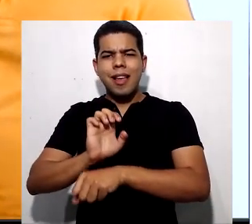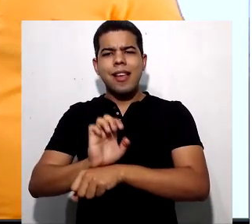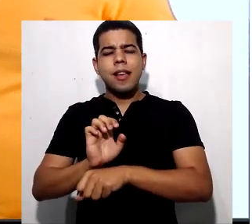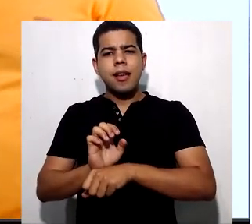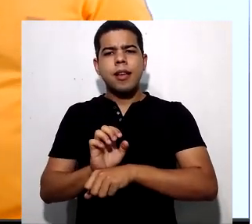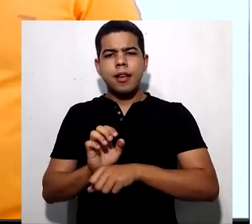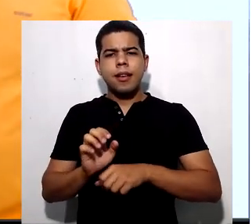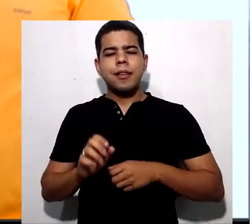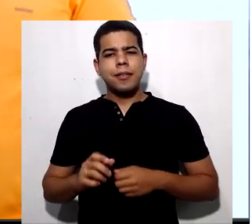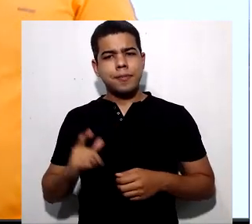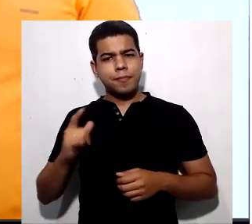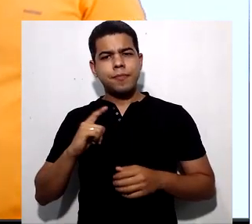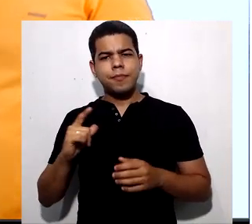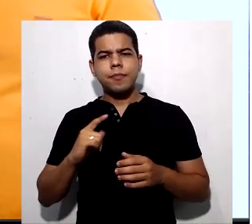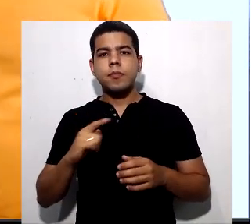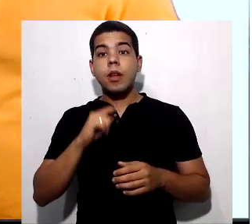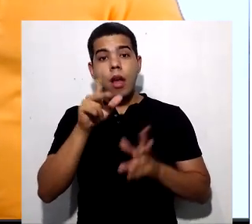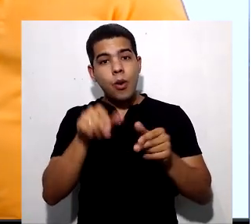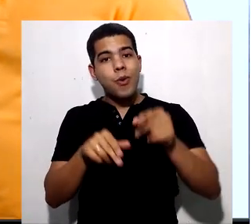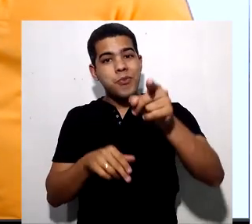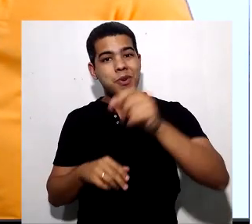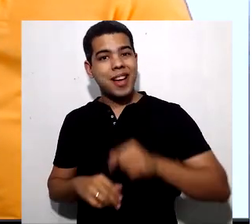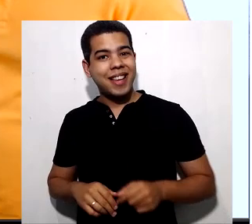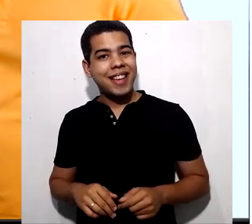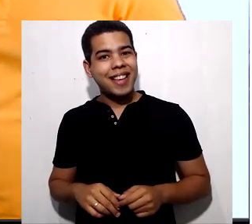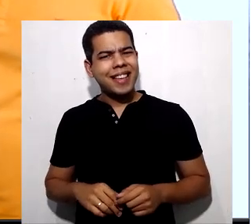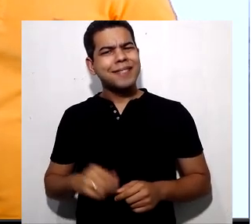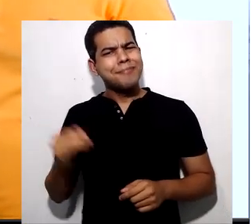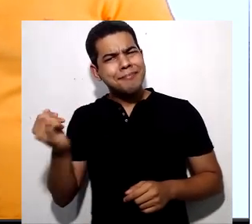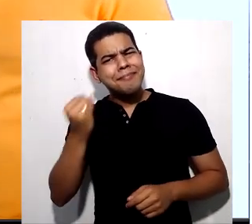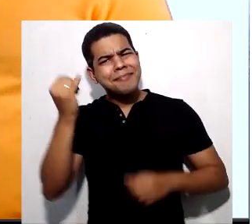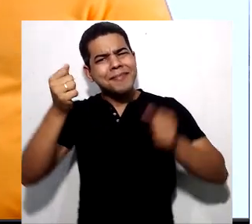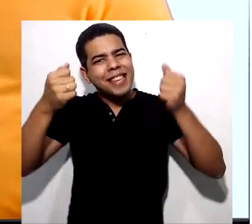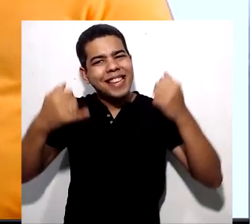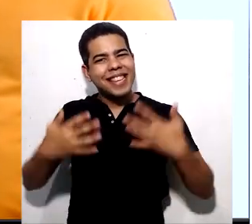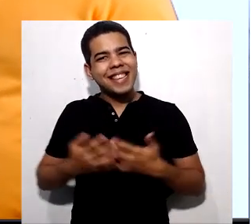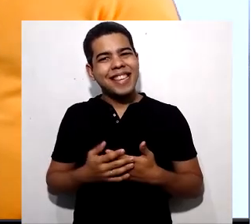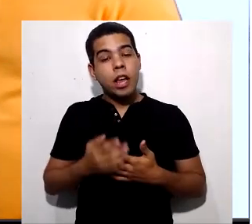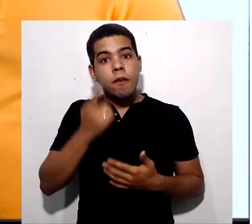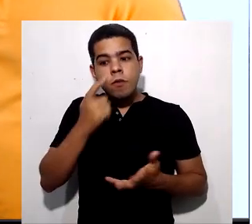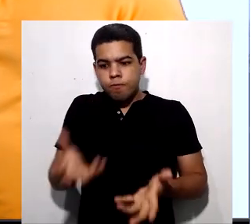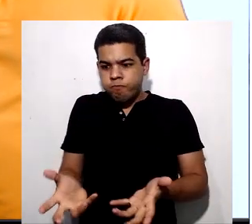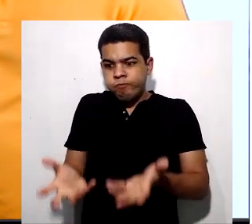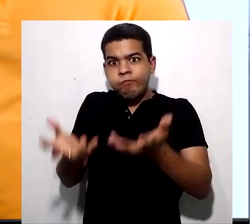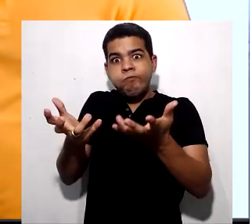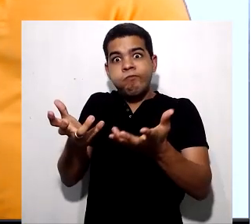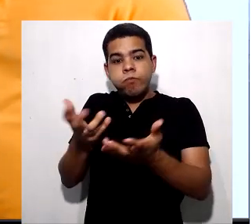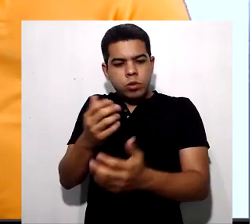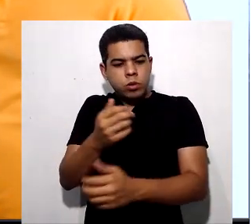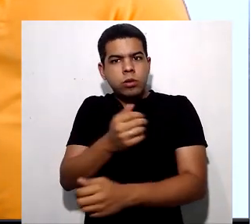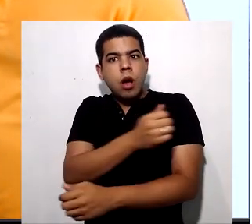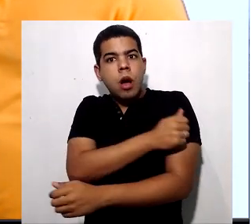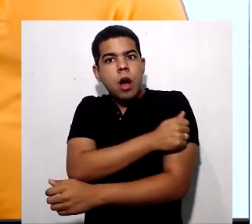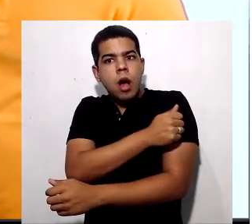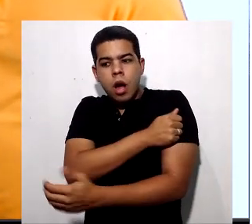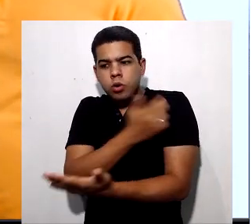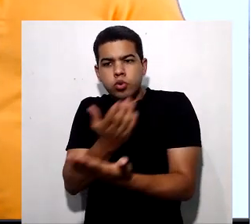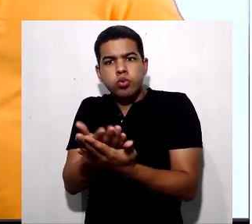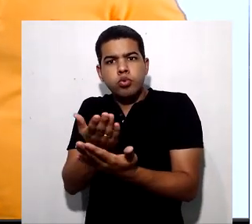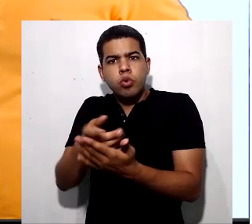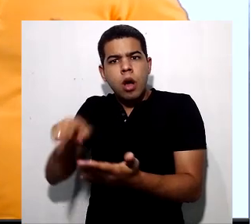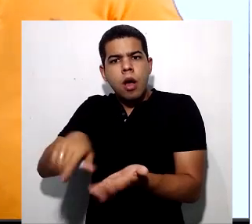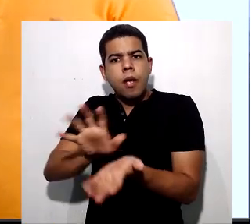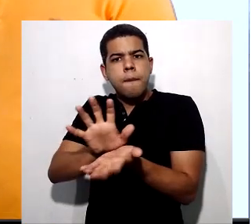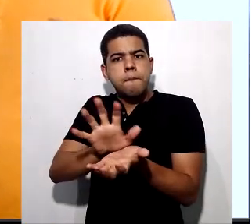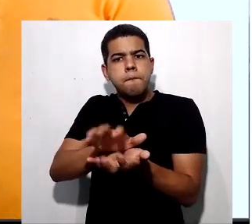rede oficial, certo? Assim como vocês, é importante salientar isso. Olha aí o peso do nosso estudo, olha o peso de Pernambuco,